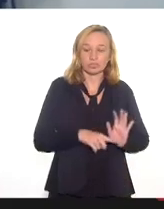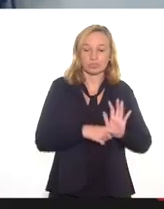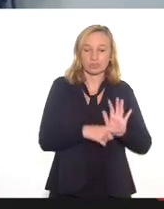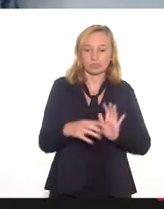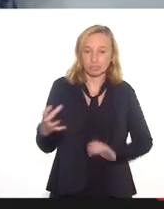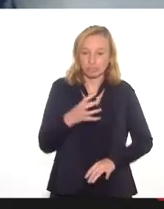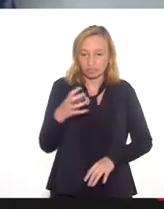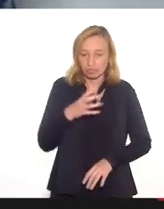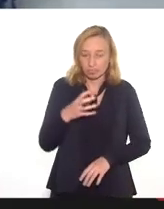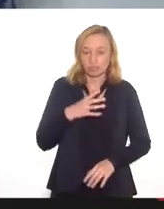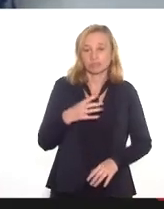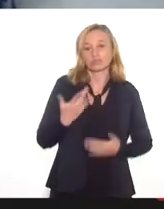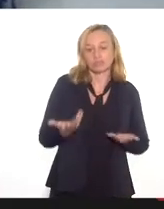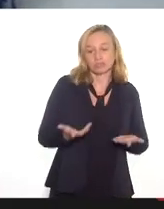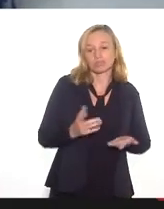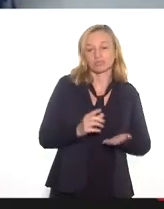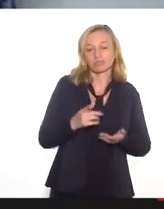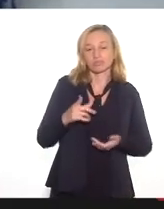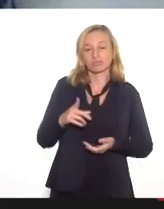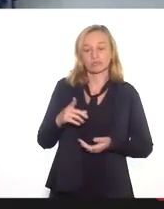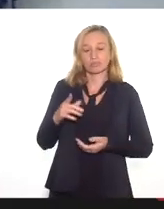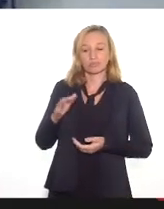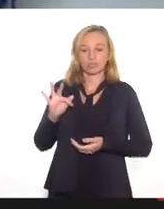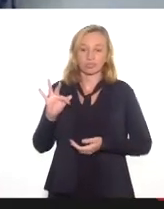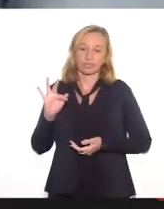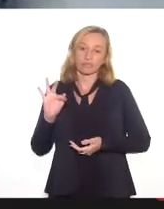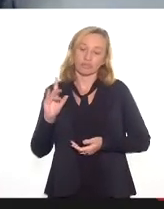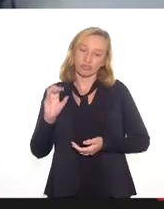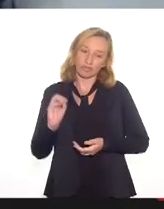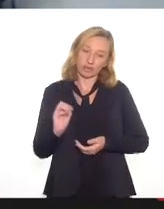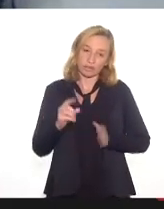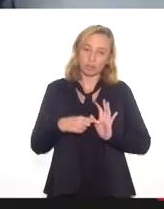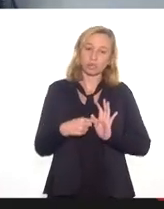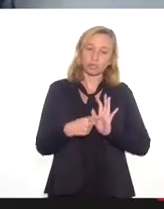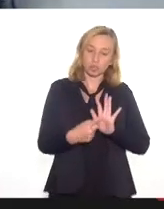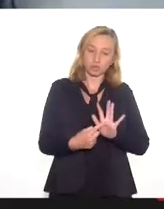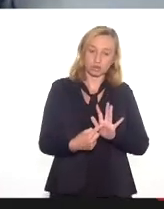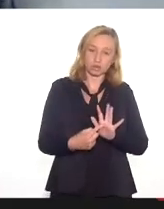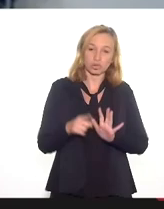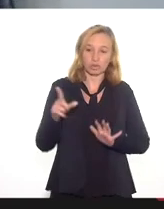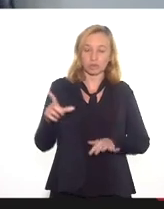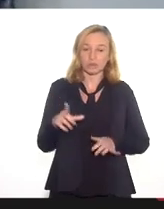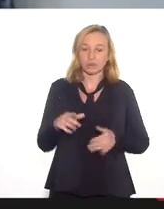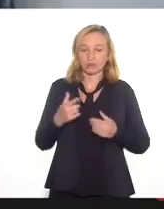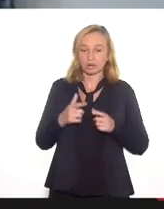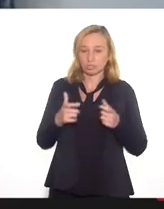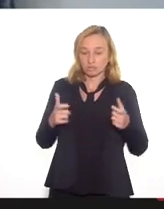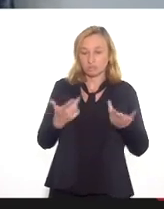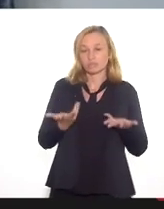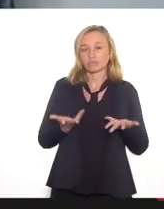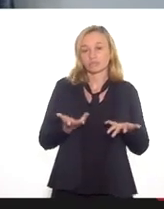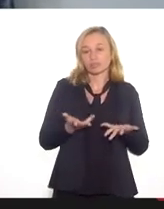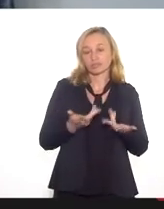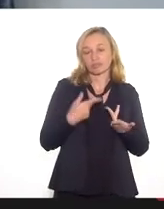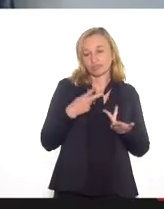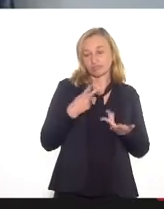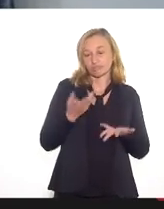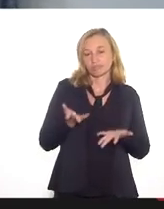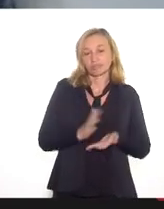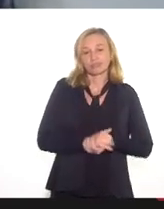querida Flávia Oliveira ficou demonstrado que é uma proporção absolutamente enorme